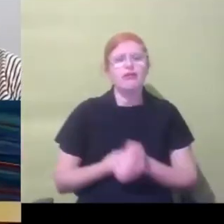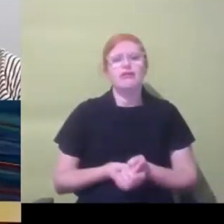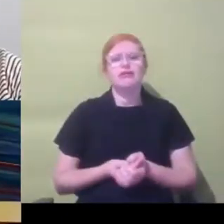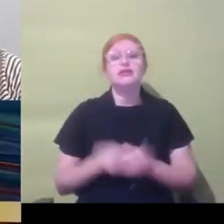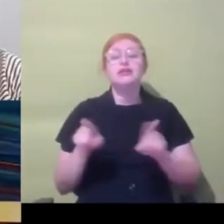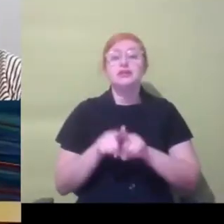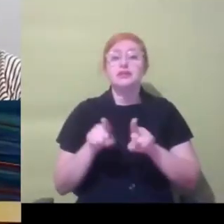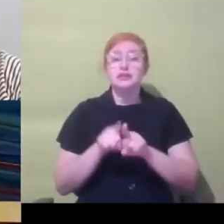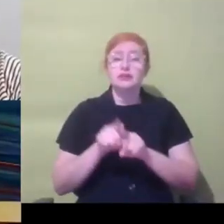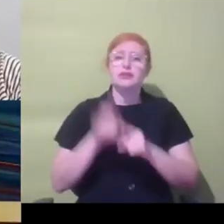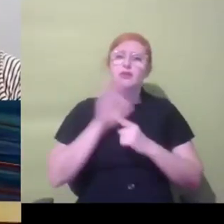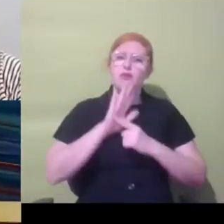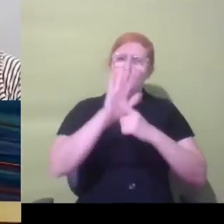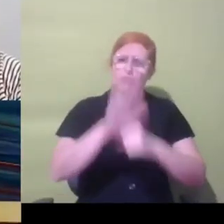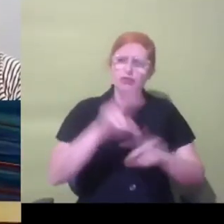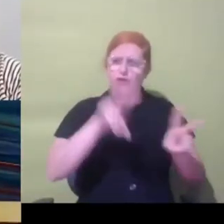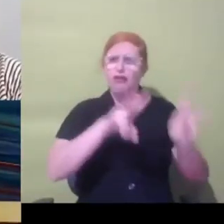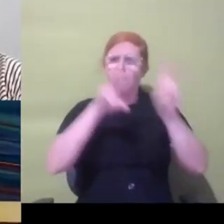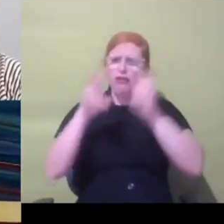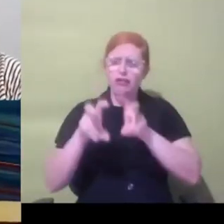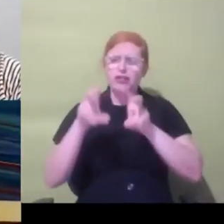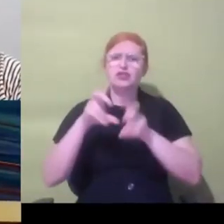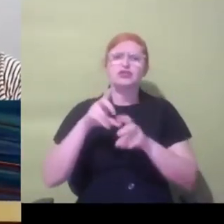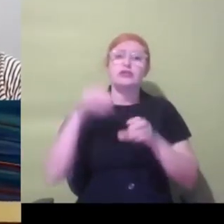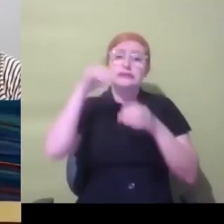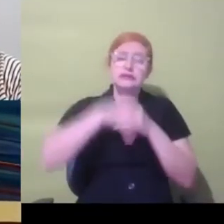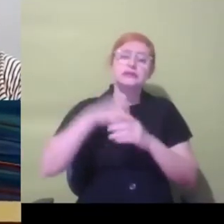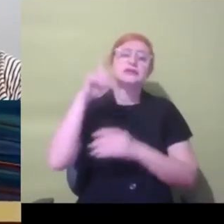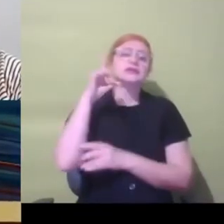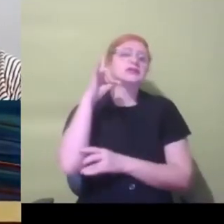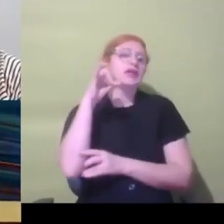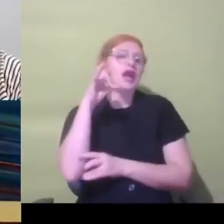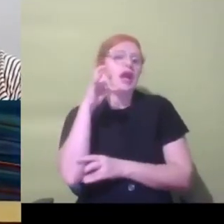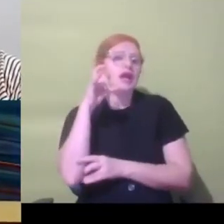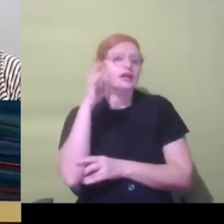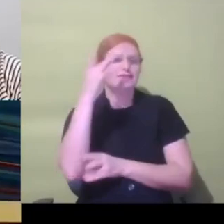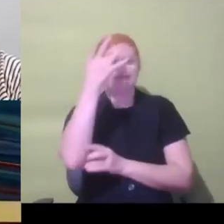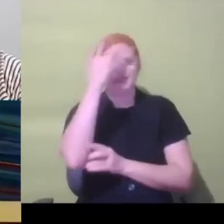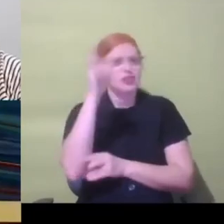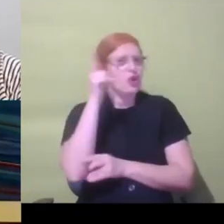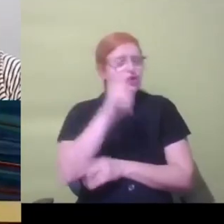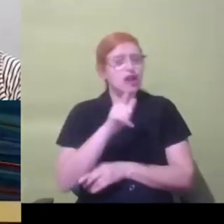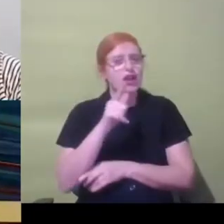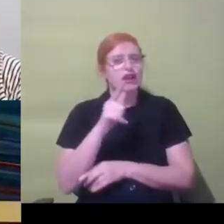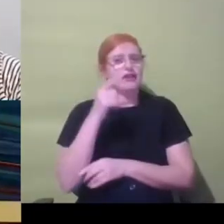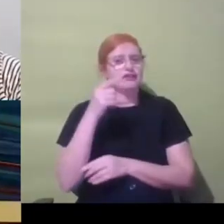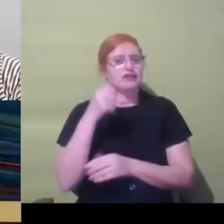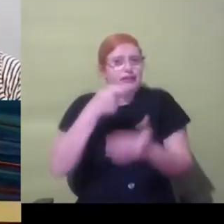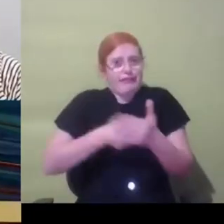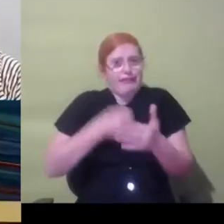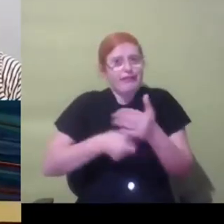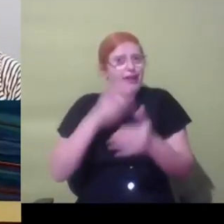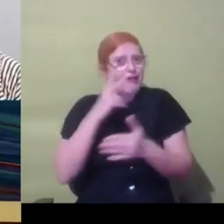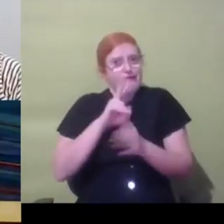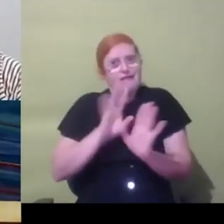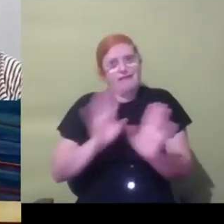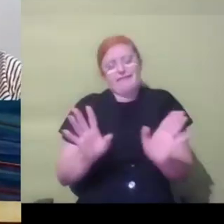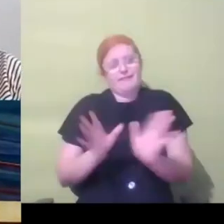e trazer essas questões à tona aqui no Instagram? E eu não sei se a gente consegue, a gente vai testar, a gente vai ver.